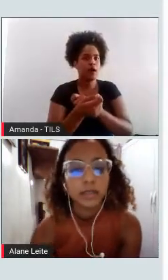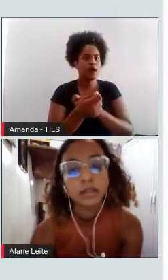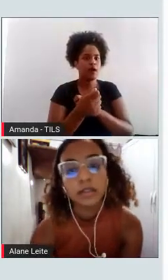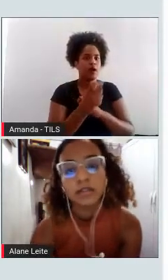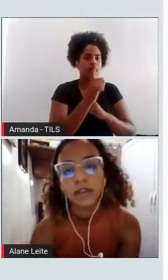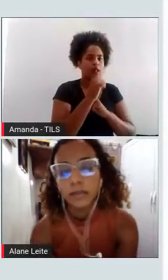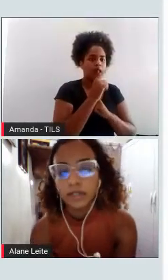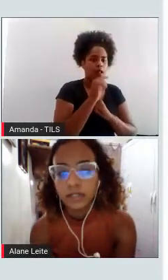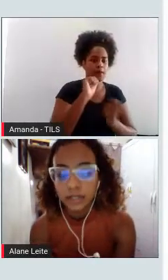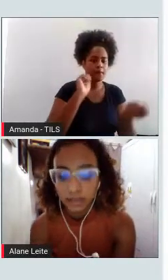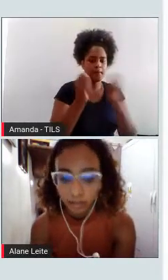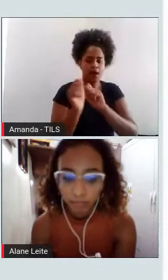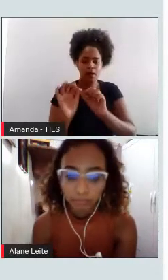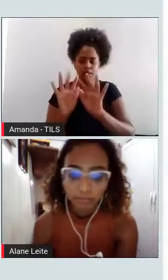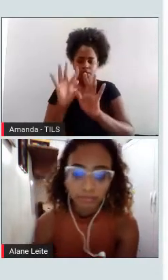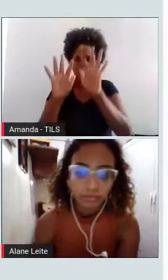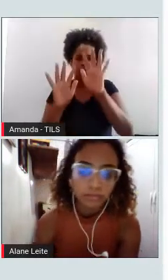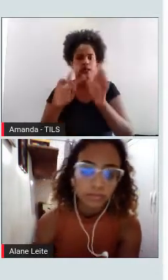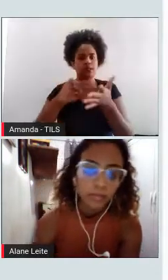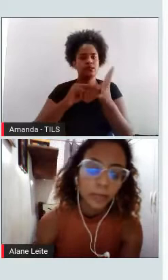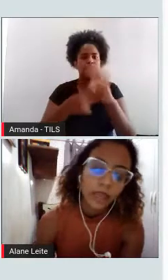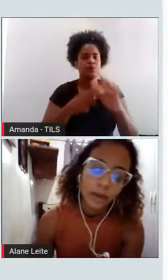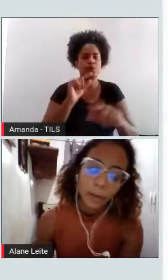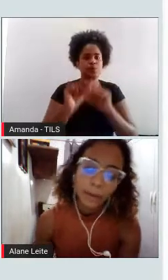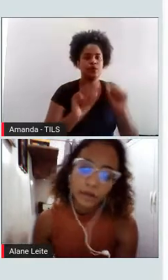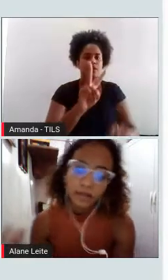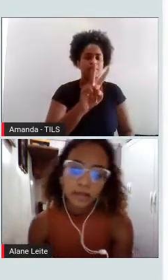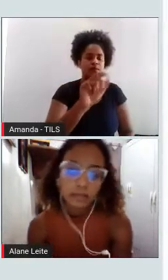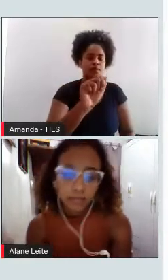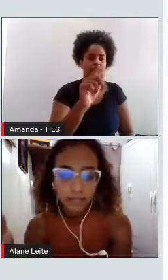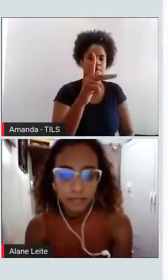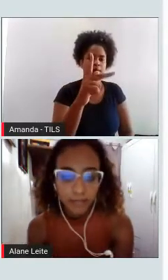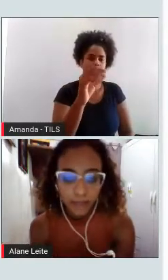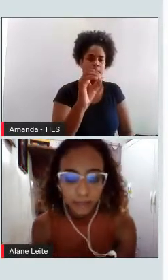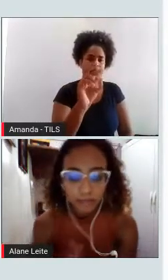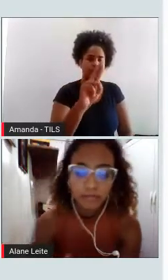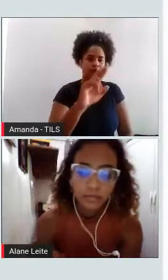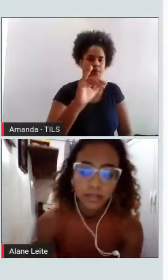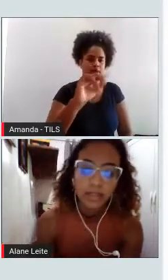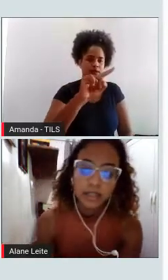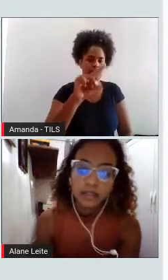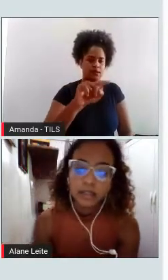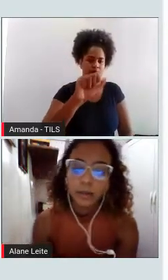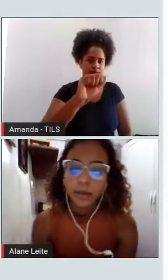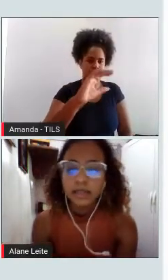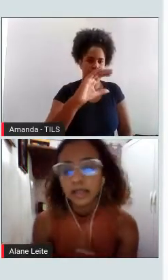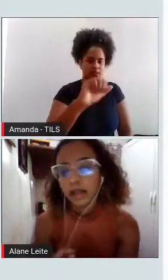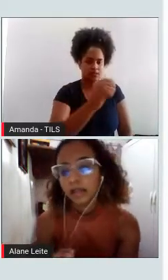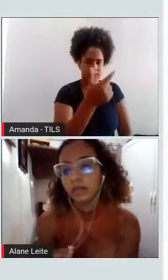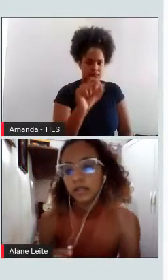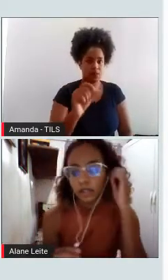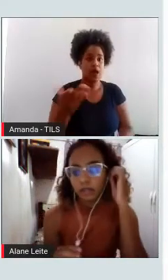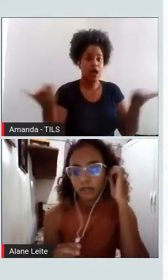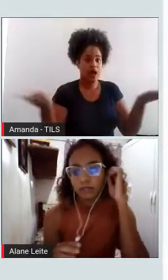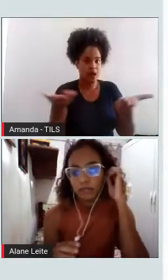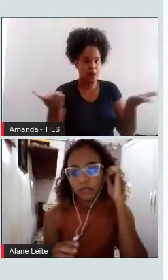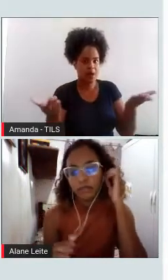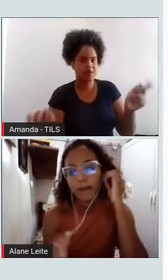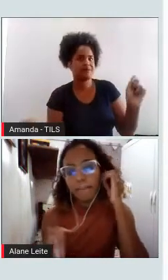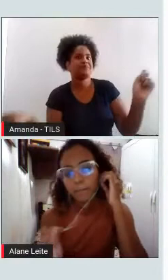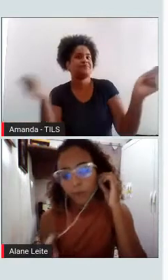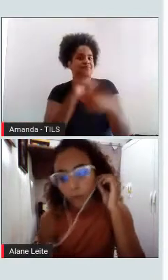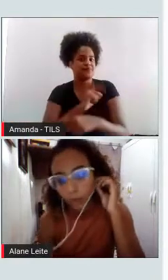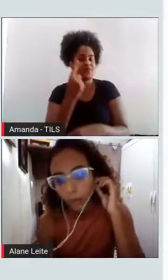ser chamada de vaporização. O processo inverso, se eu passar do estado